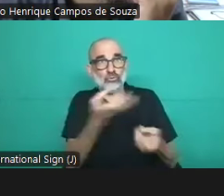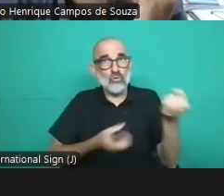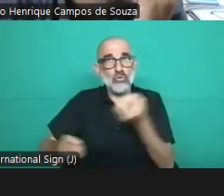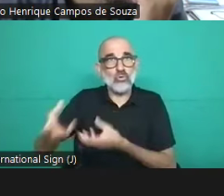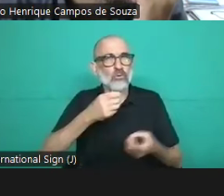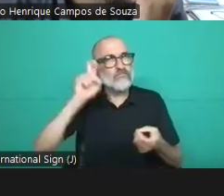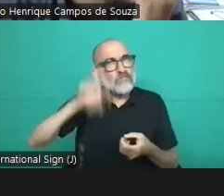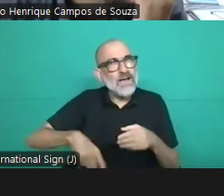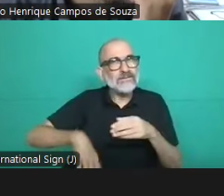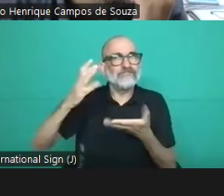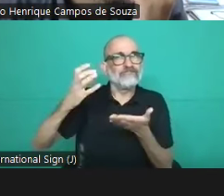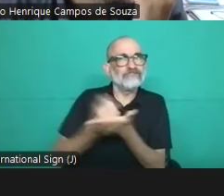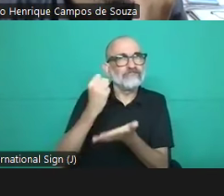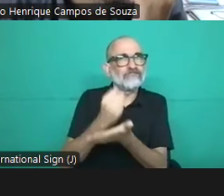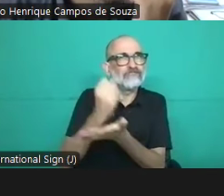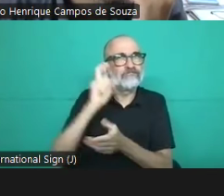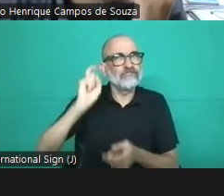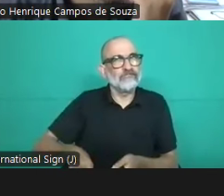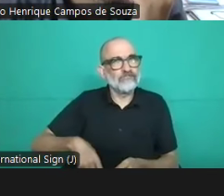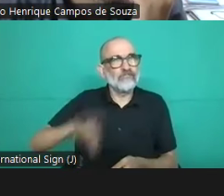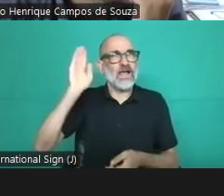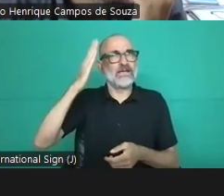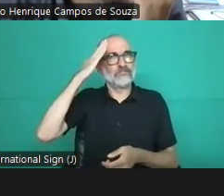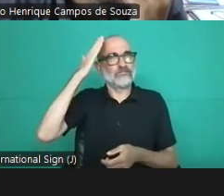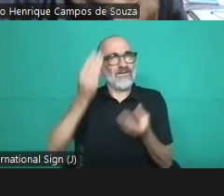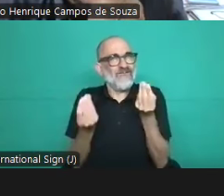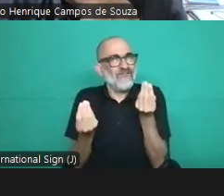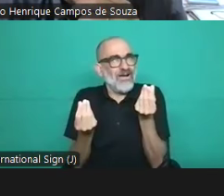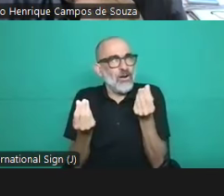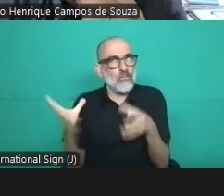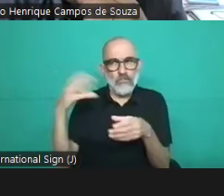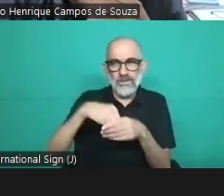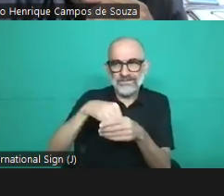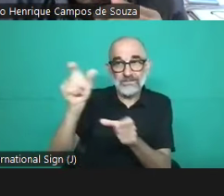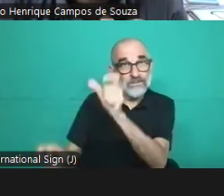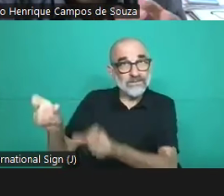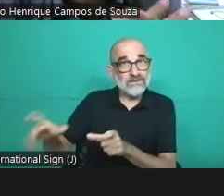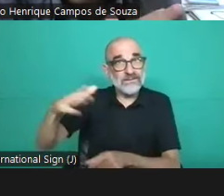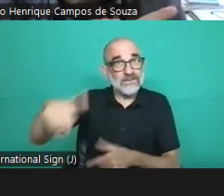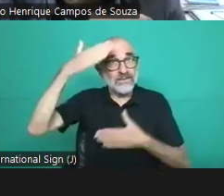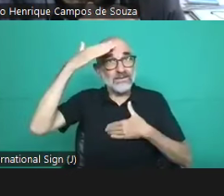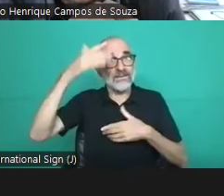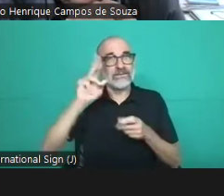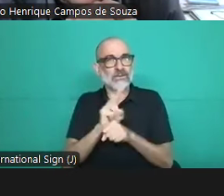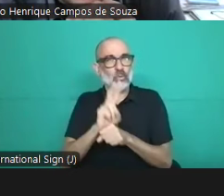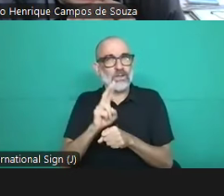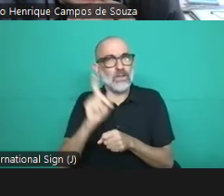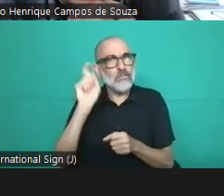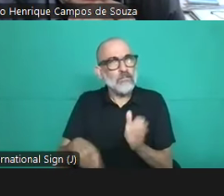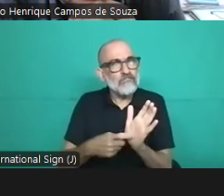diagnóstica requer de um esforço coordenado de todos os sistemas de saúde e a participação ativa dos pacientes.